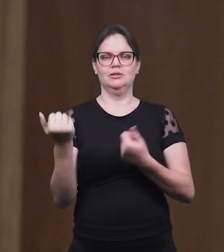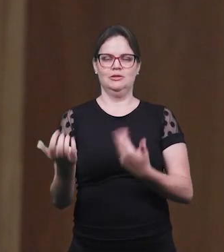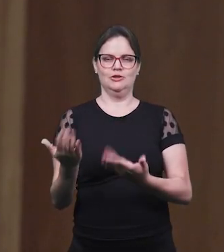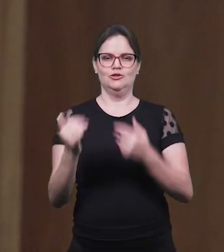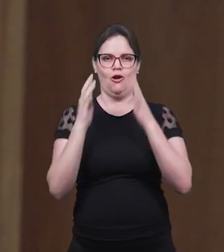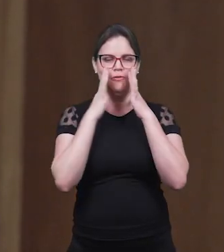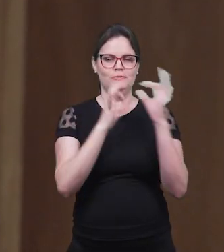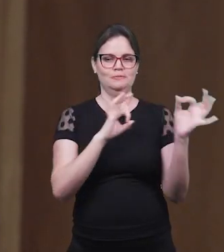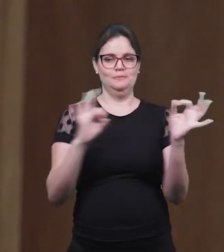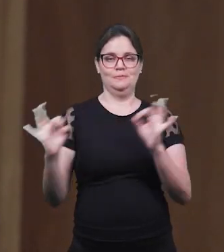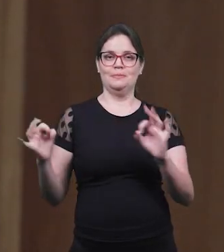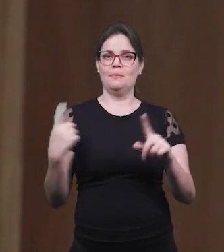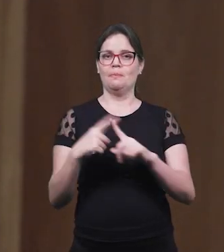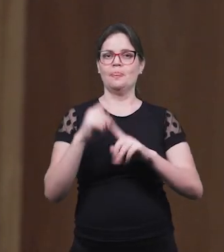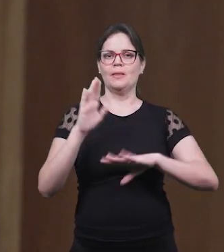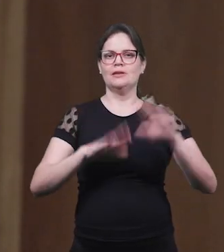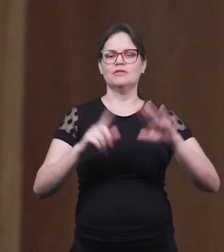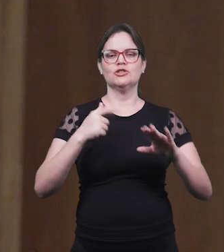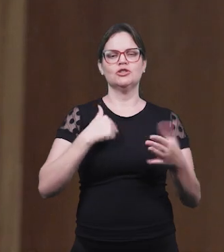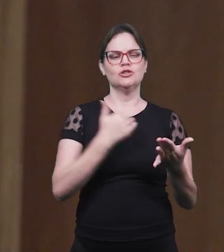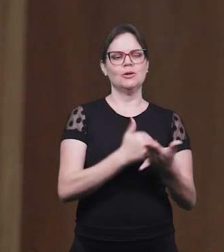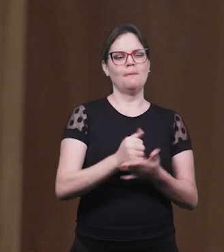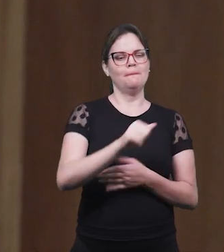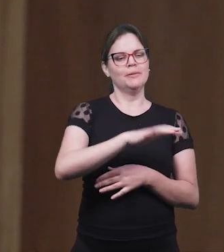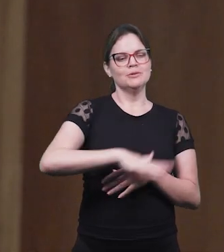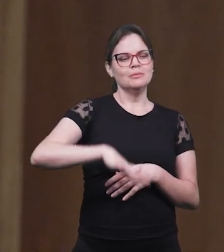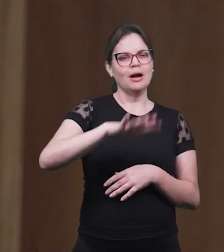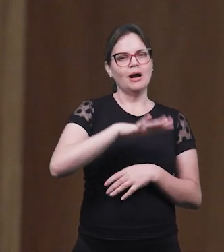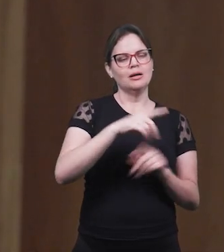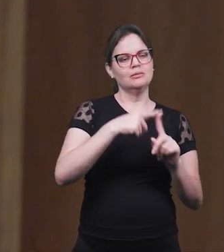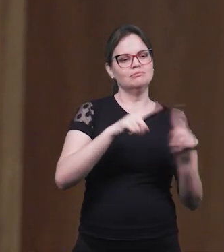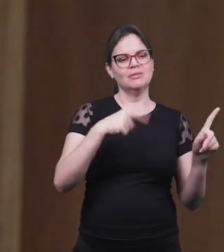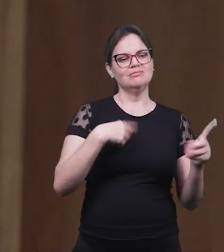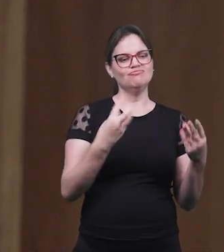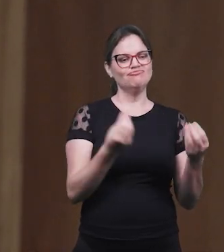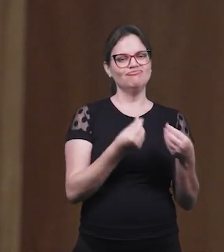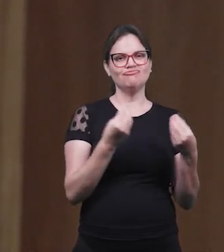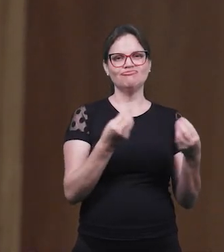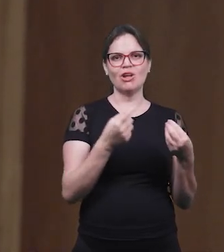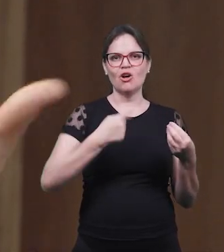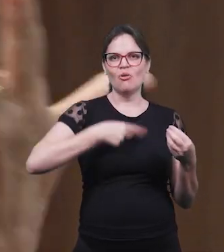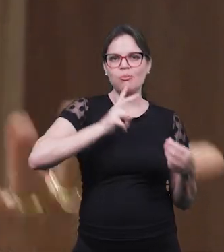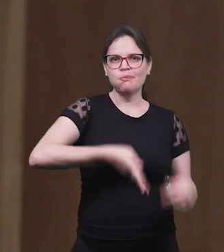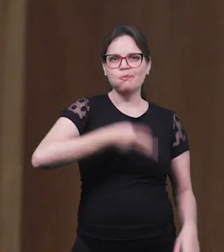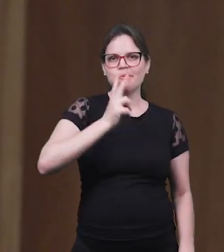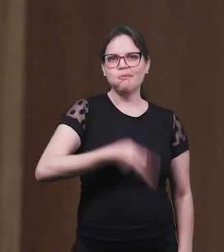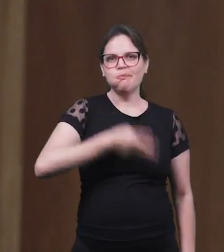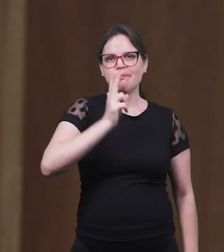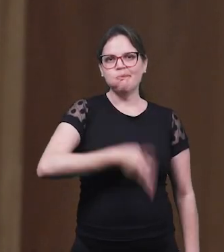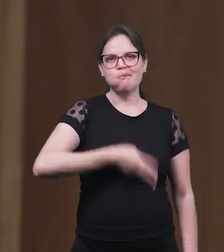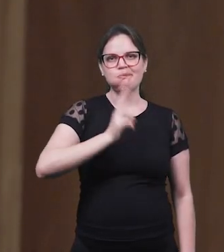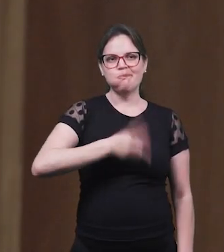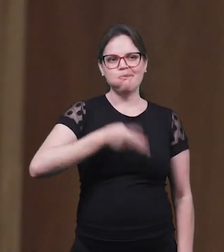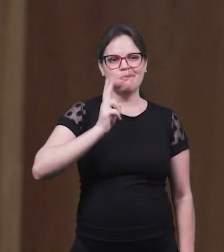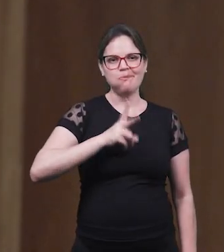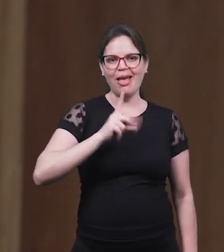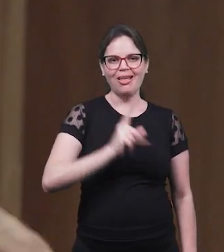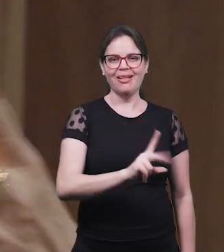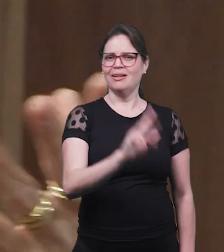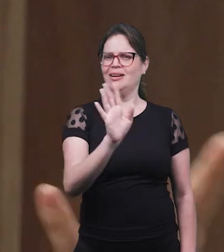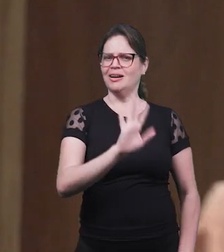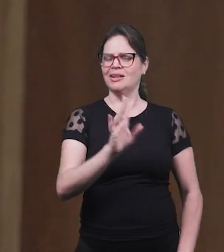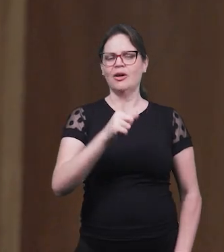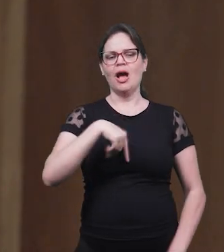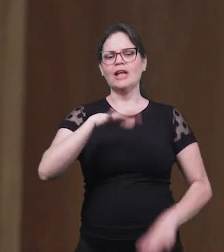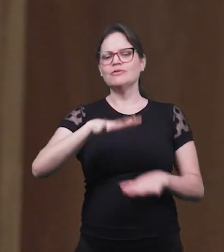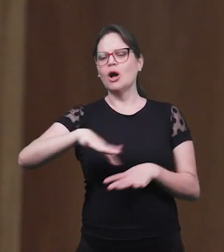nos assistem, que às vezes a gente começa em uma área, mas não quer dizer que a gente tem que seguir aquela área a vida inteira. Depois a gente